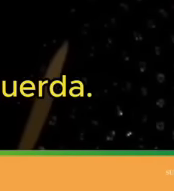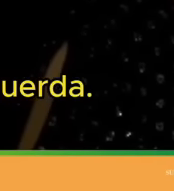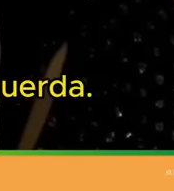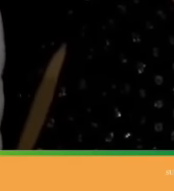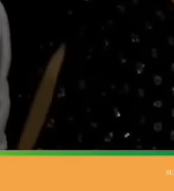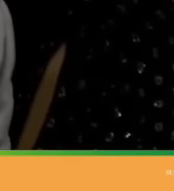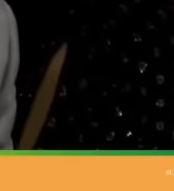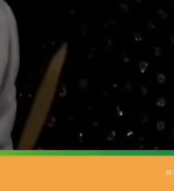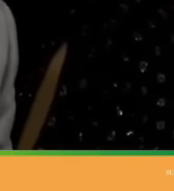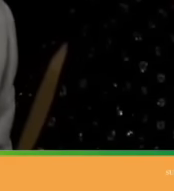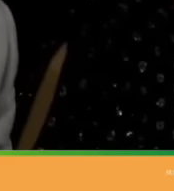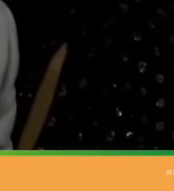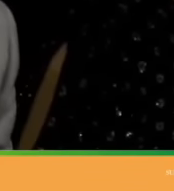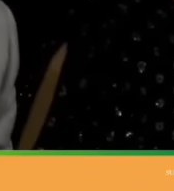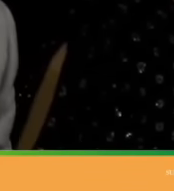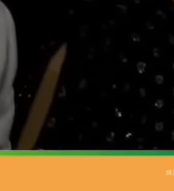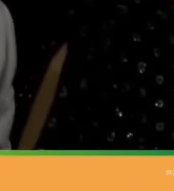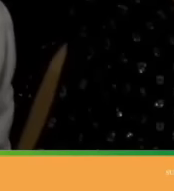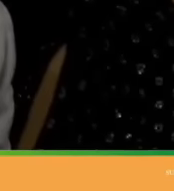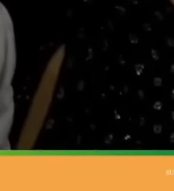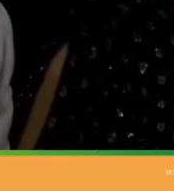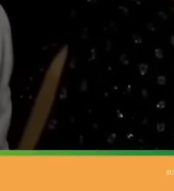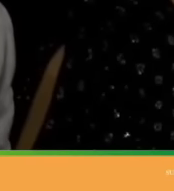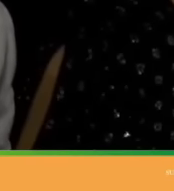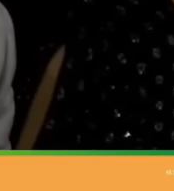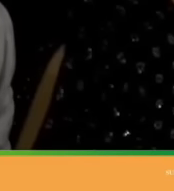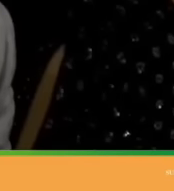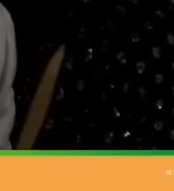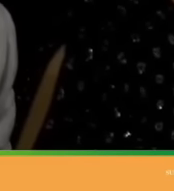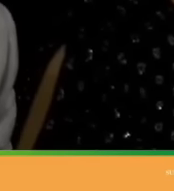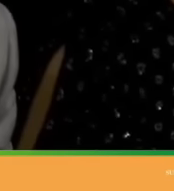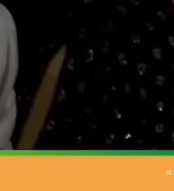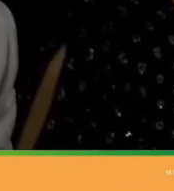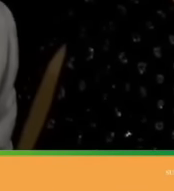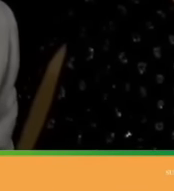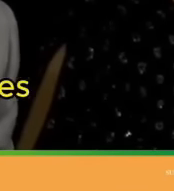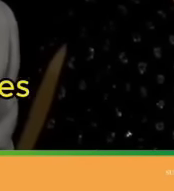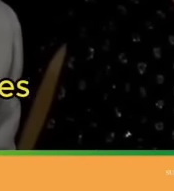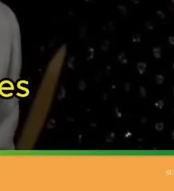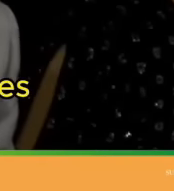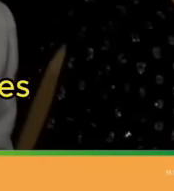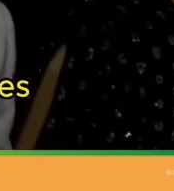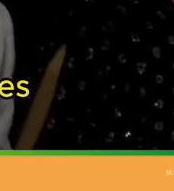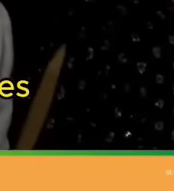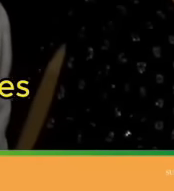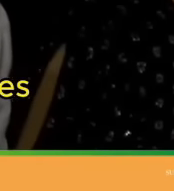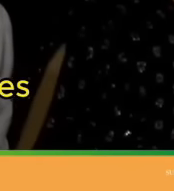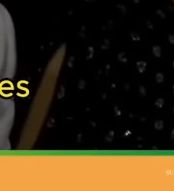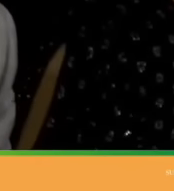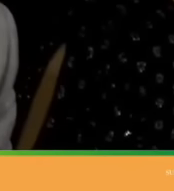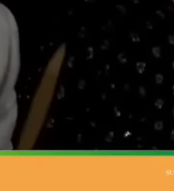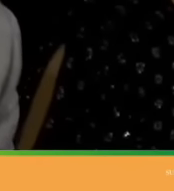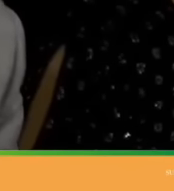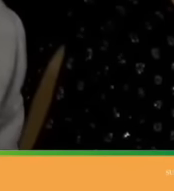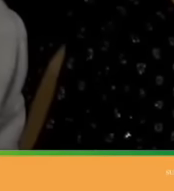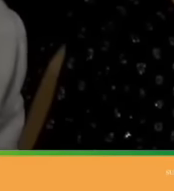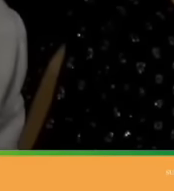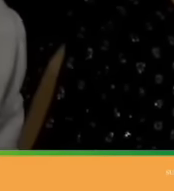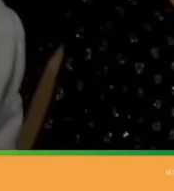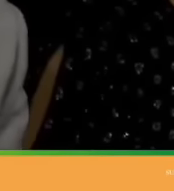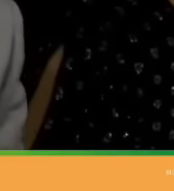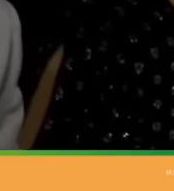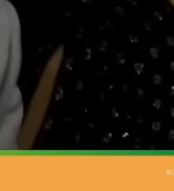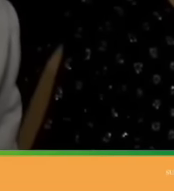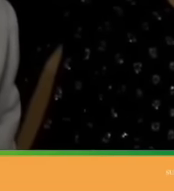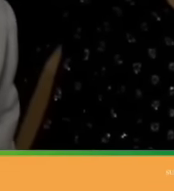propaganda do Bloc mas foi o único dos oito participantes em não sei quantas rondas até aqui que mentiu descaradamente sobre as posições dos outros partidos para